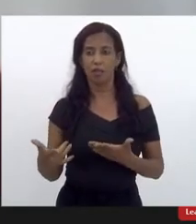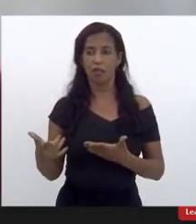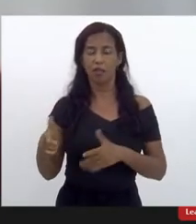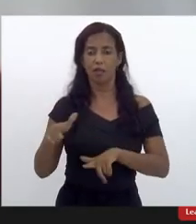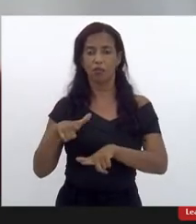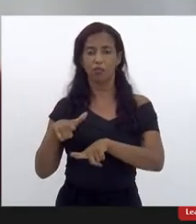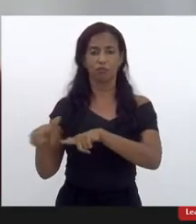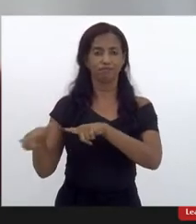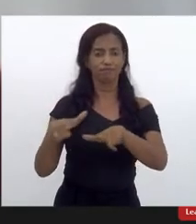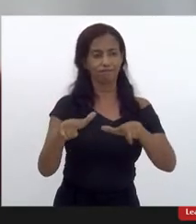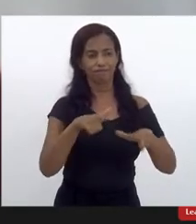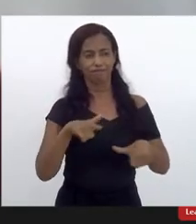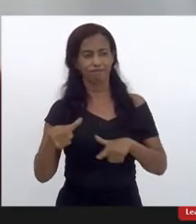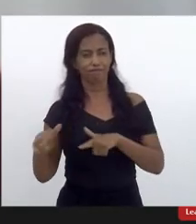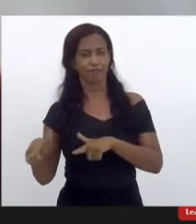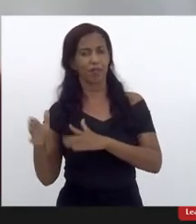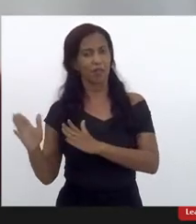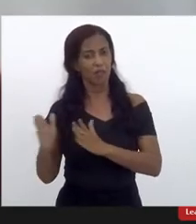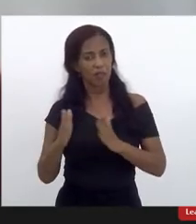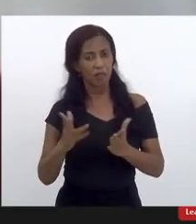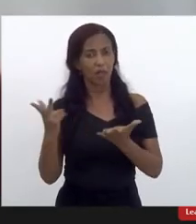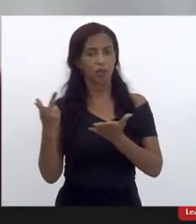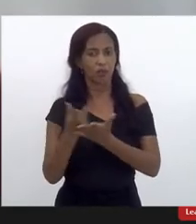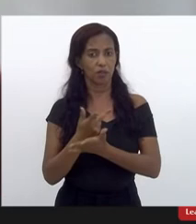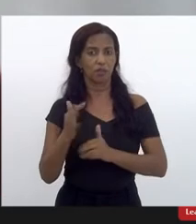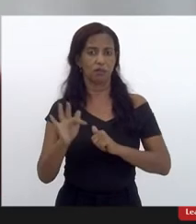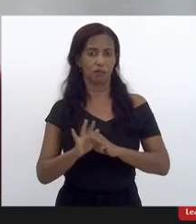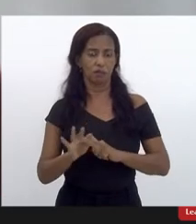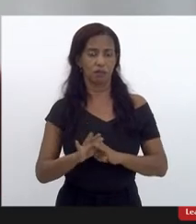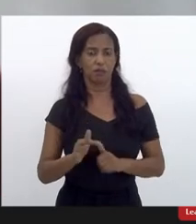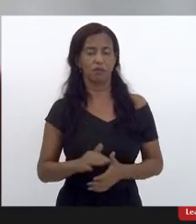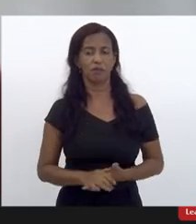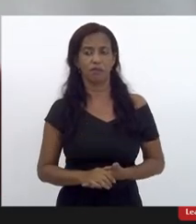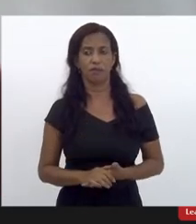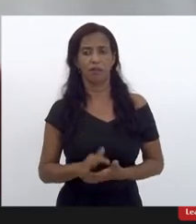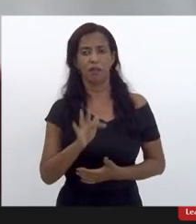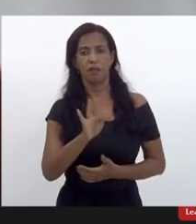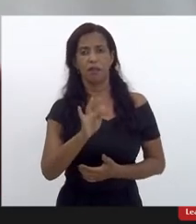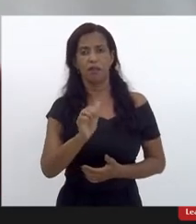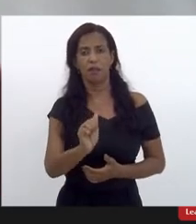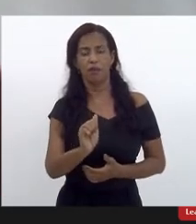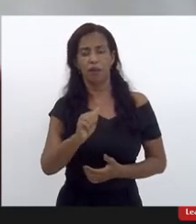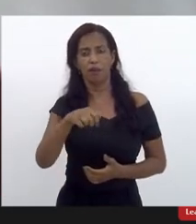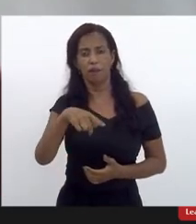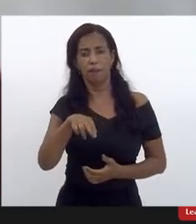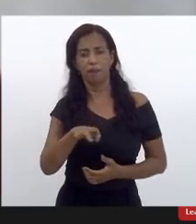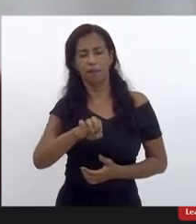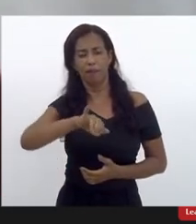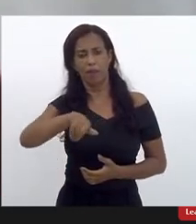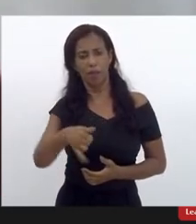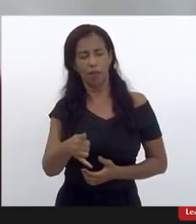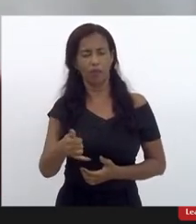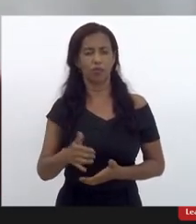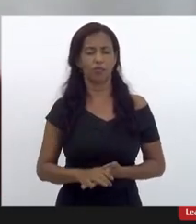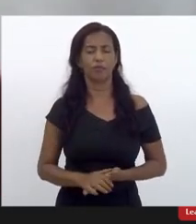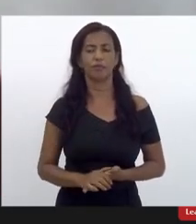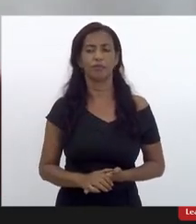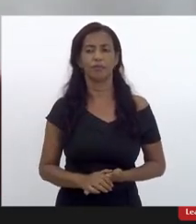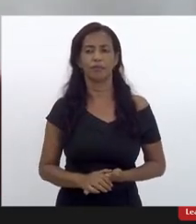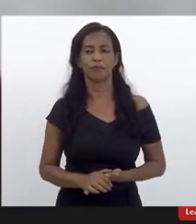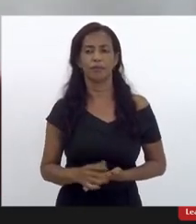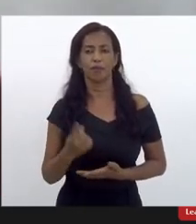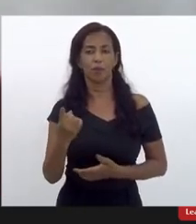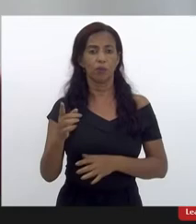são trabalhos que estão sendo feitos na rede. Vamos lá, FAPERJ. FAPERJ, pontualmente,